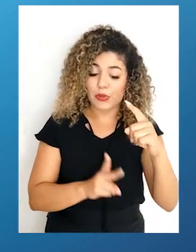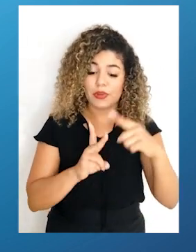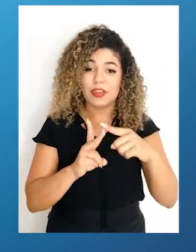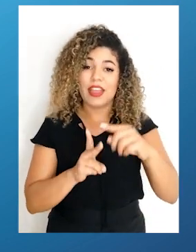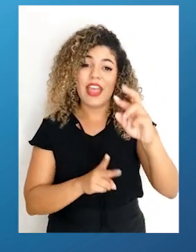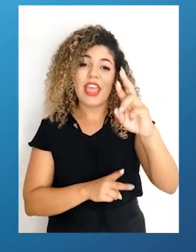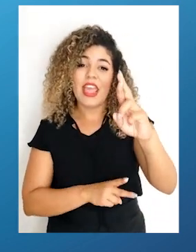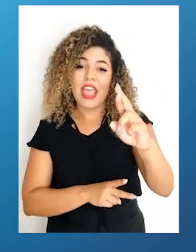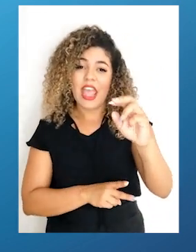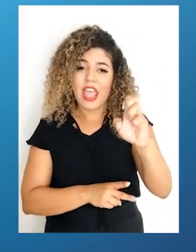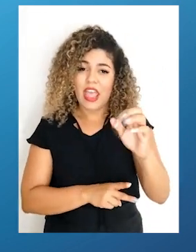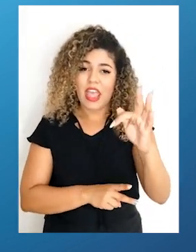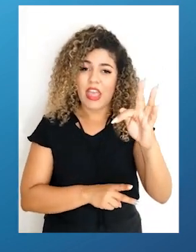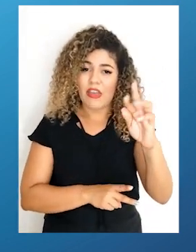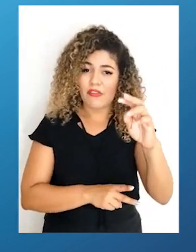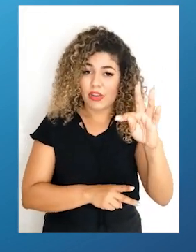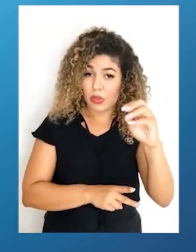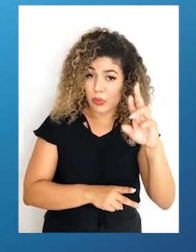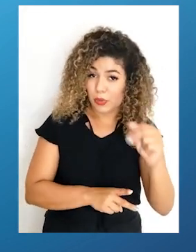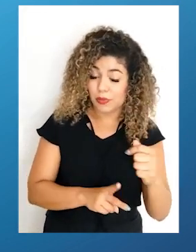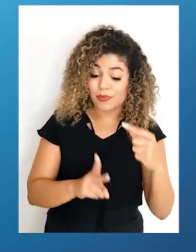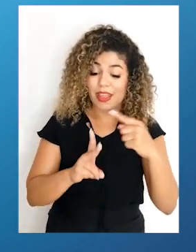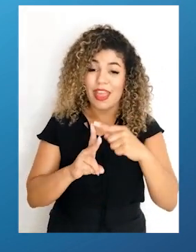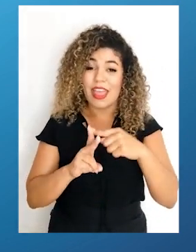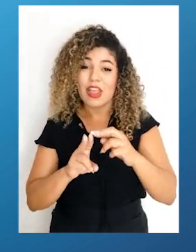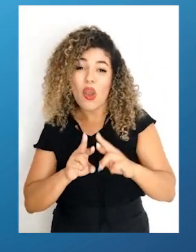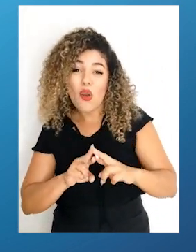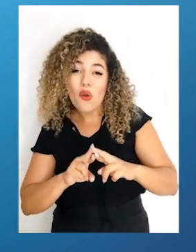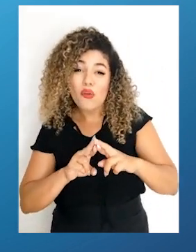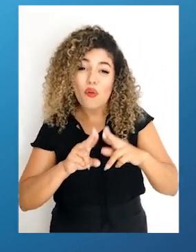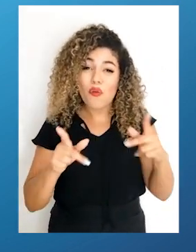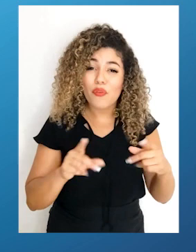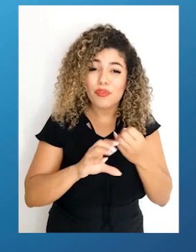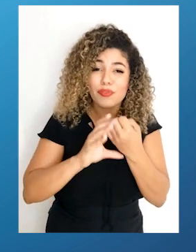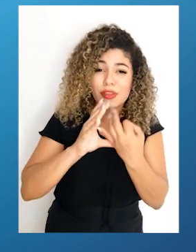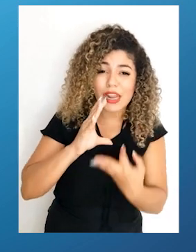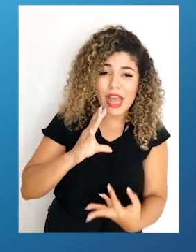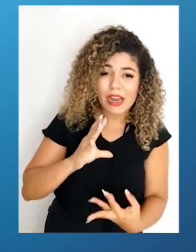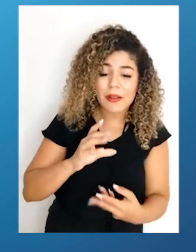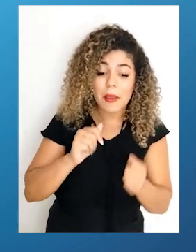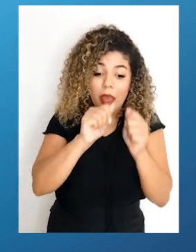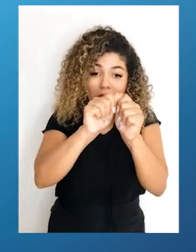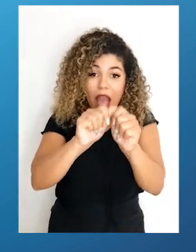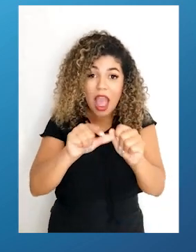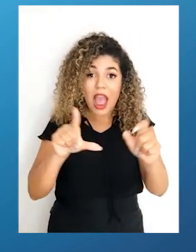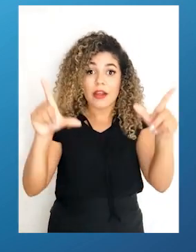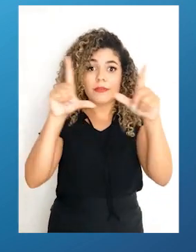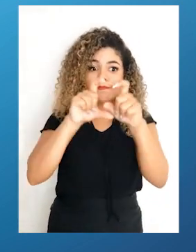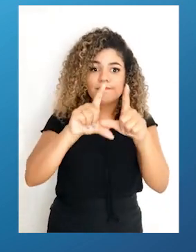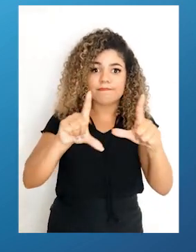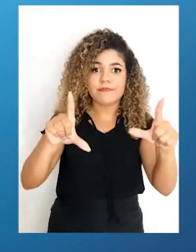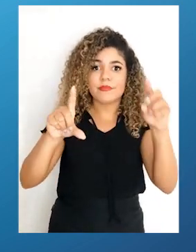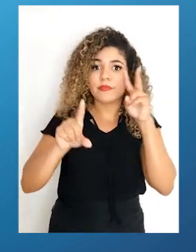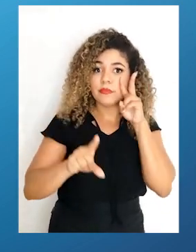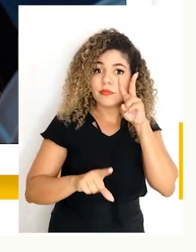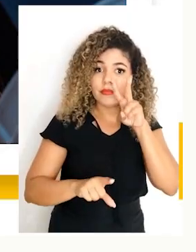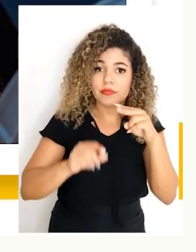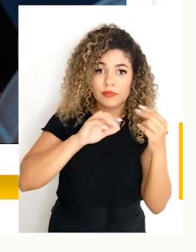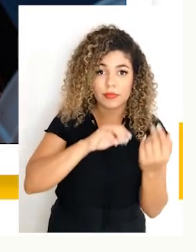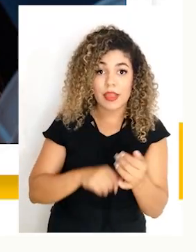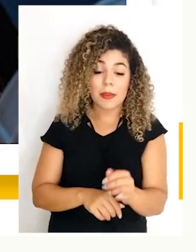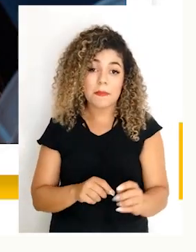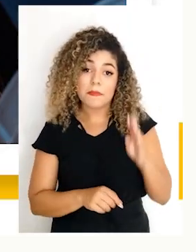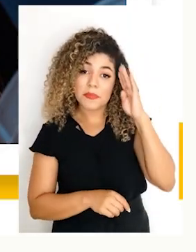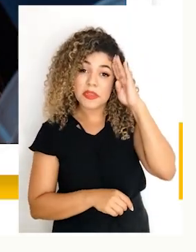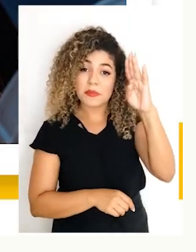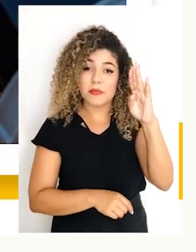espelhos esféricos e planos para ampliar as imagens dos astros. Aqui nós temos principalmente os telescópios muito famosos que fazem a